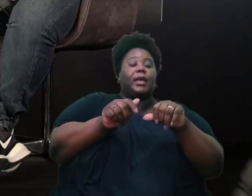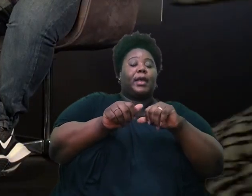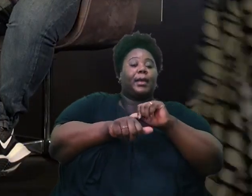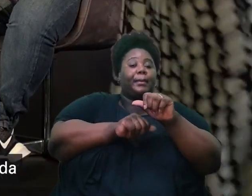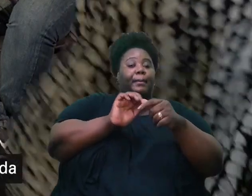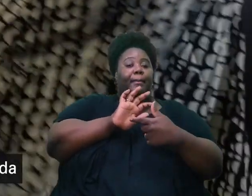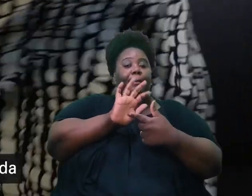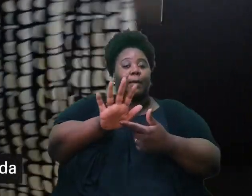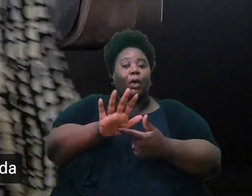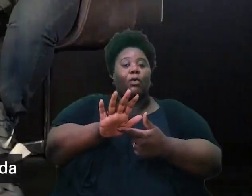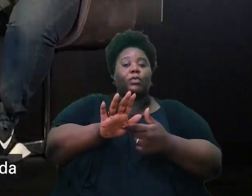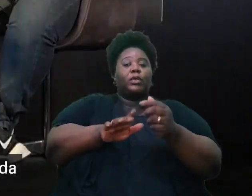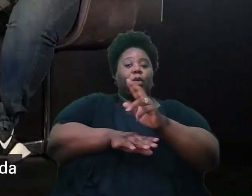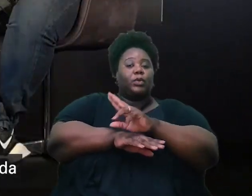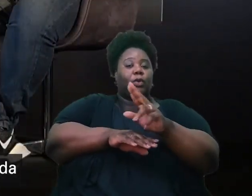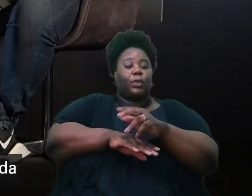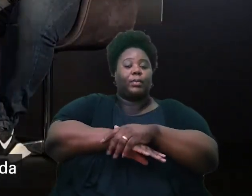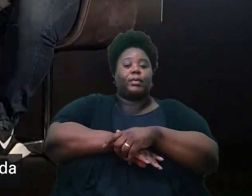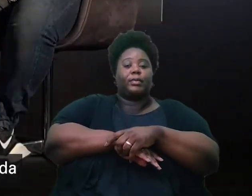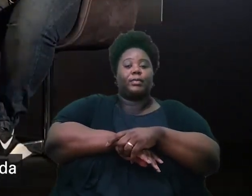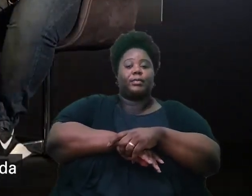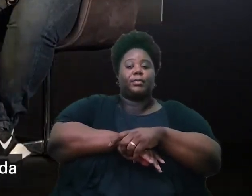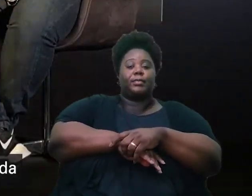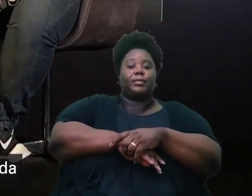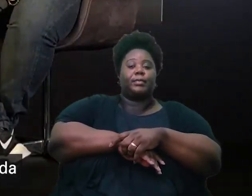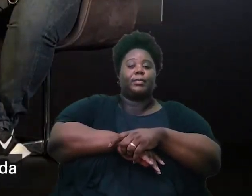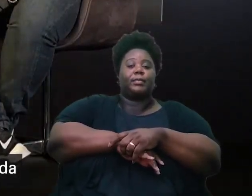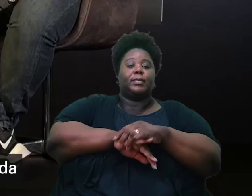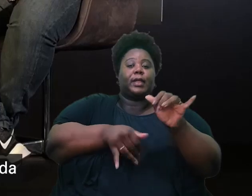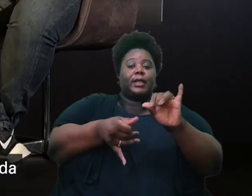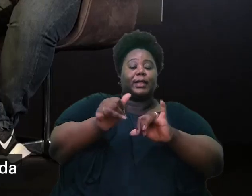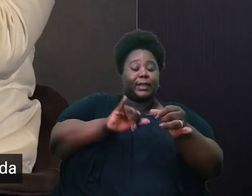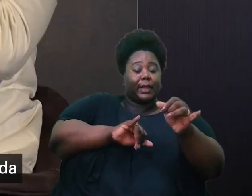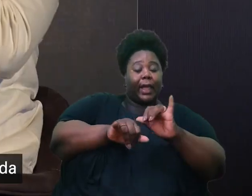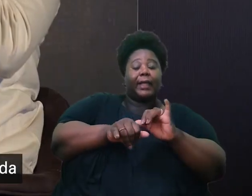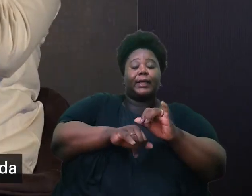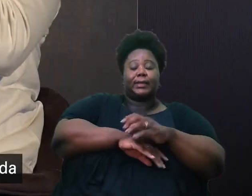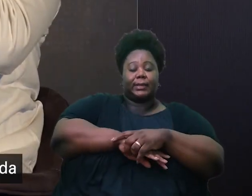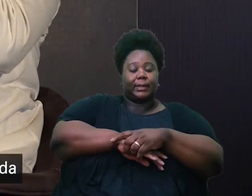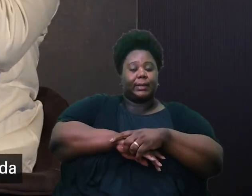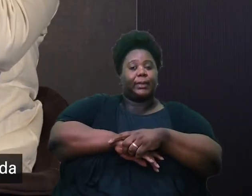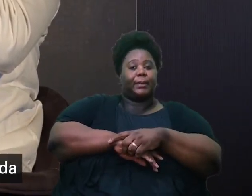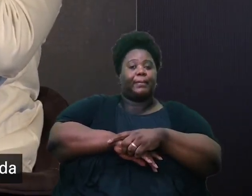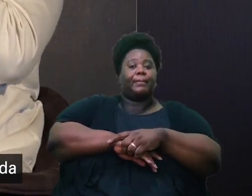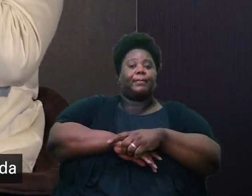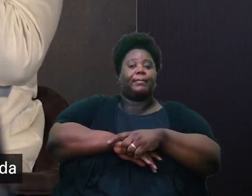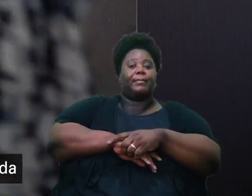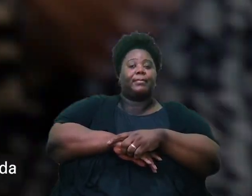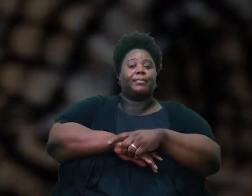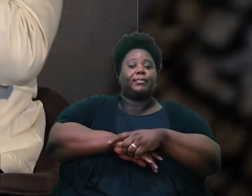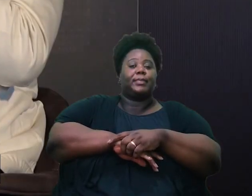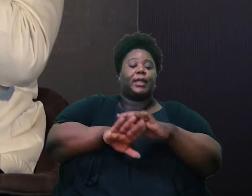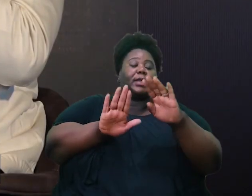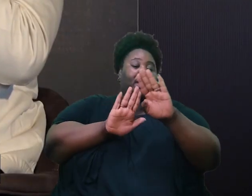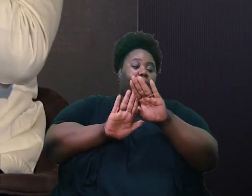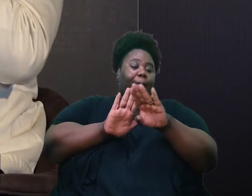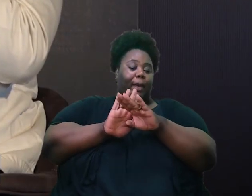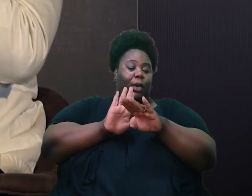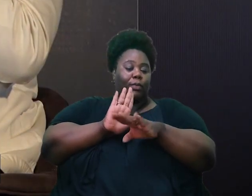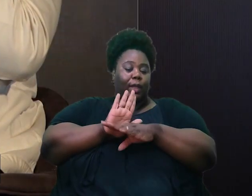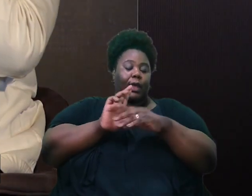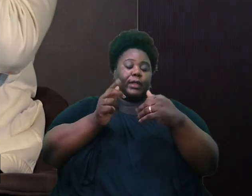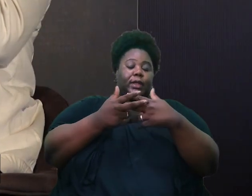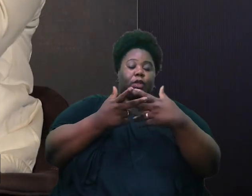nomeação dessa ciência, né? Dessa ciência pautada em